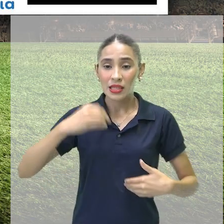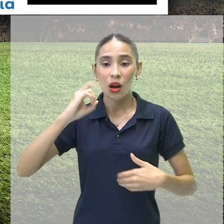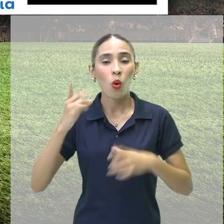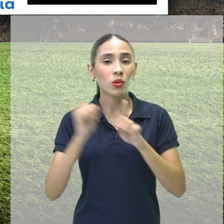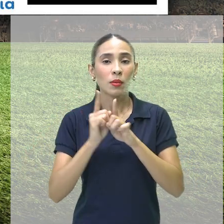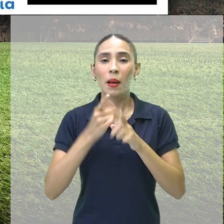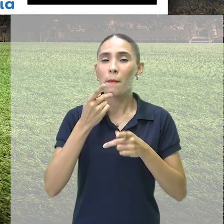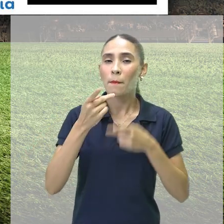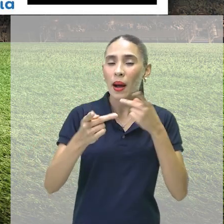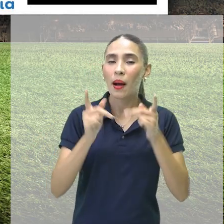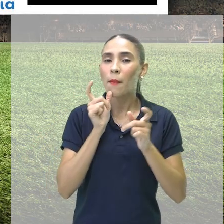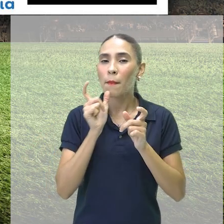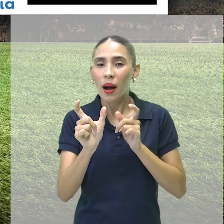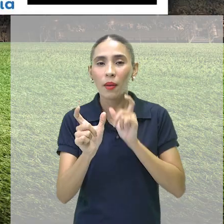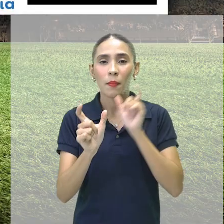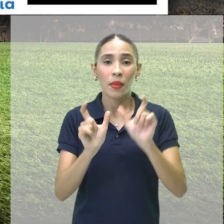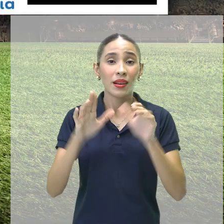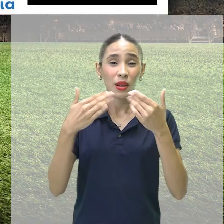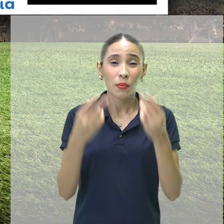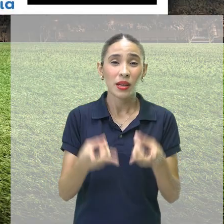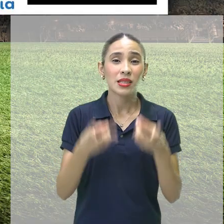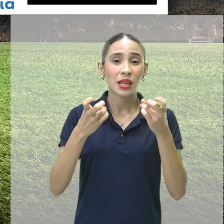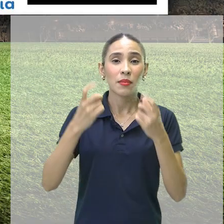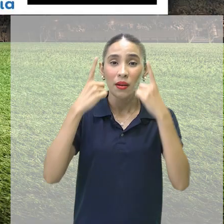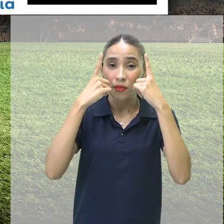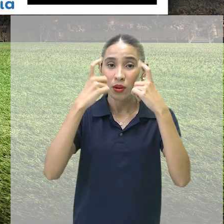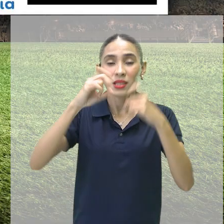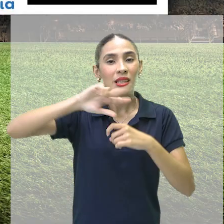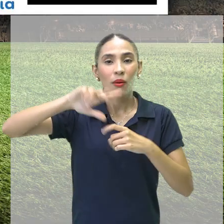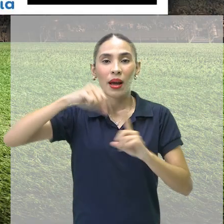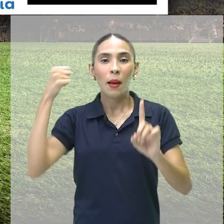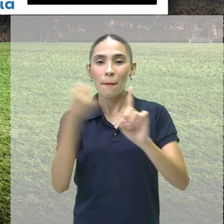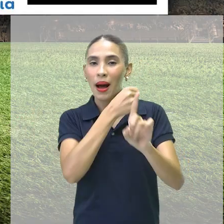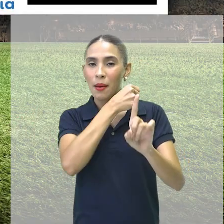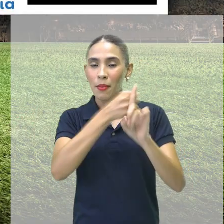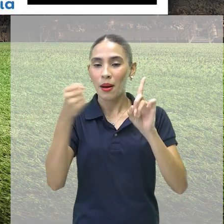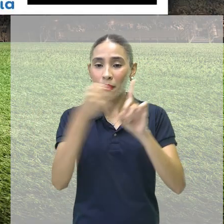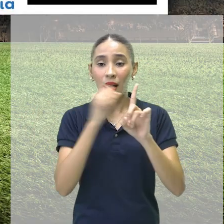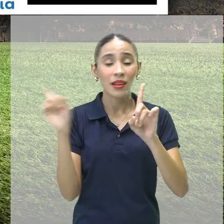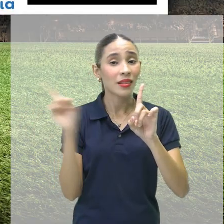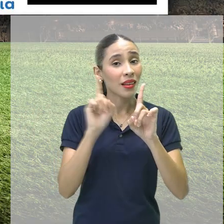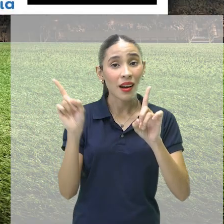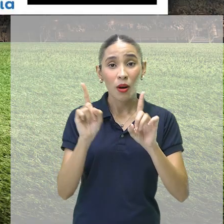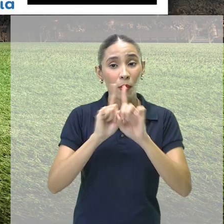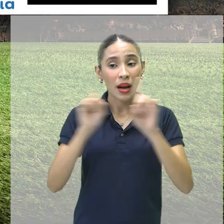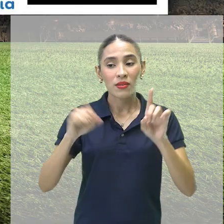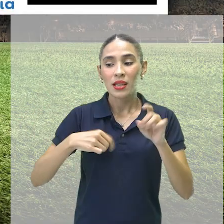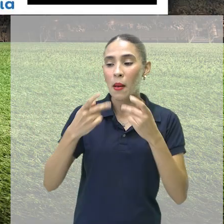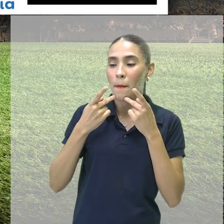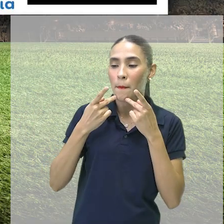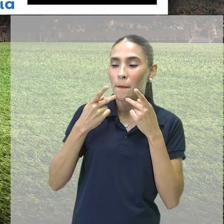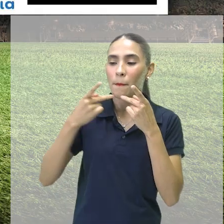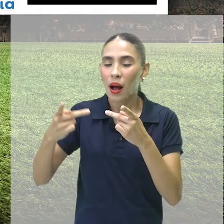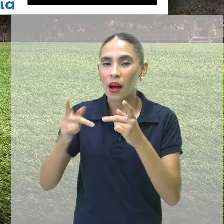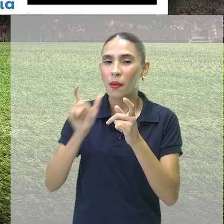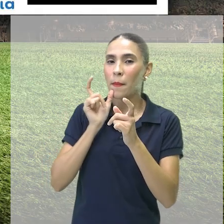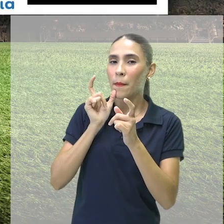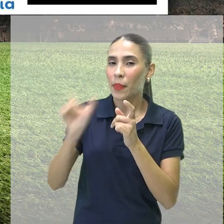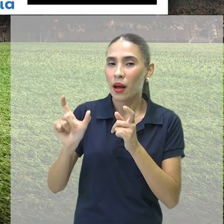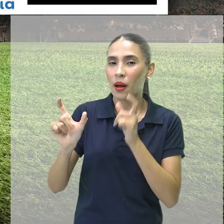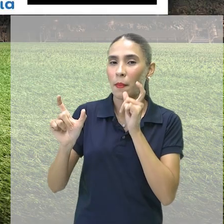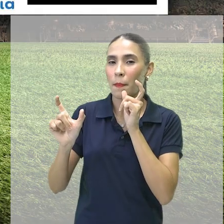pessoais. Então, repare que a violência não é só a agressão física, mas também você xingar o outro, né? Você